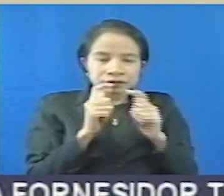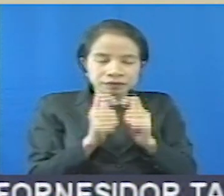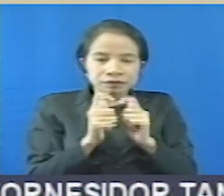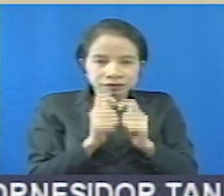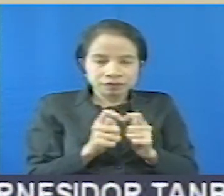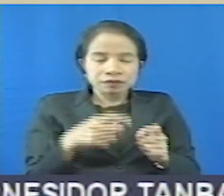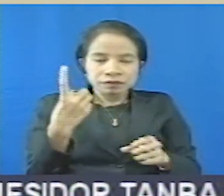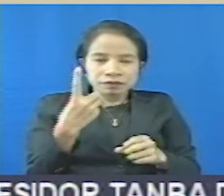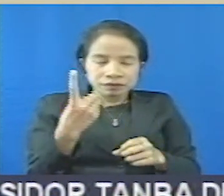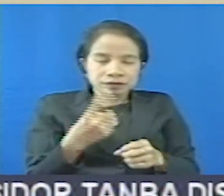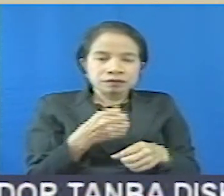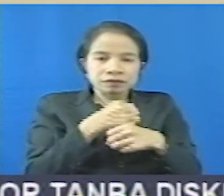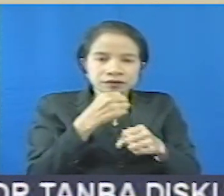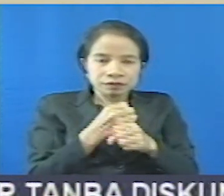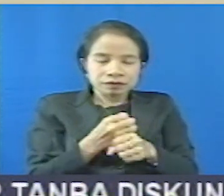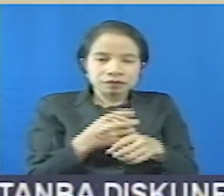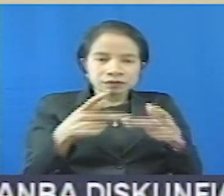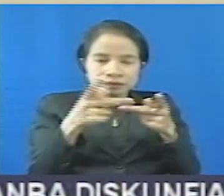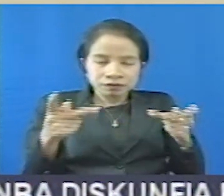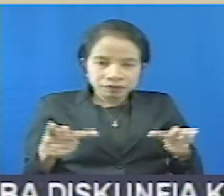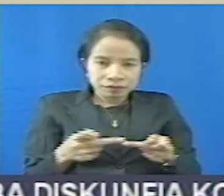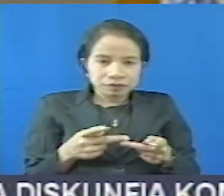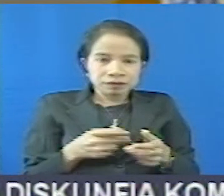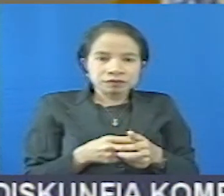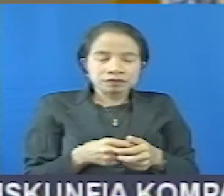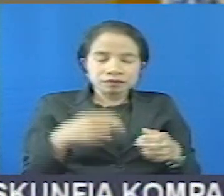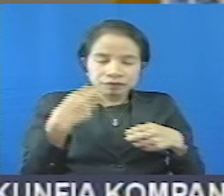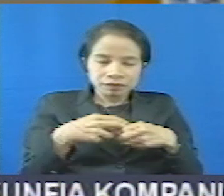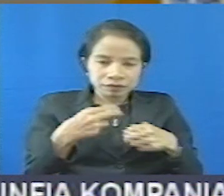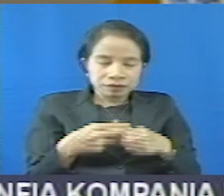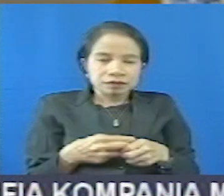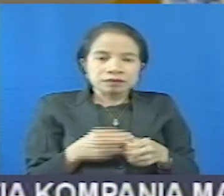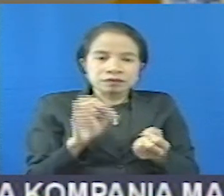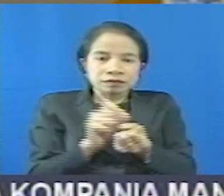temperatura na fatin halau e a área ne be potencial risco bot ba